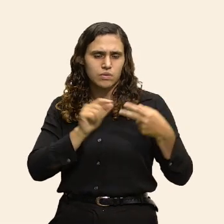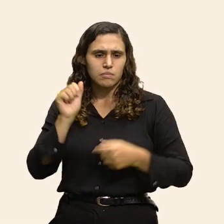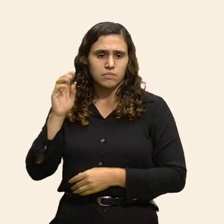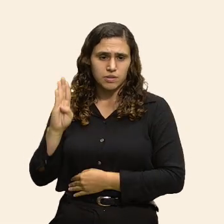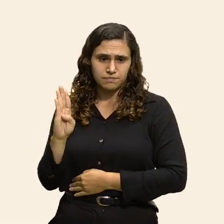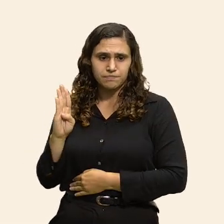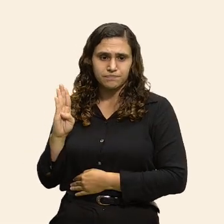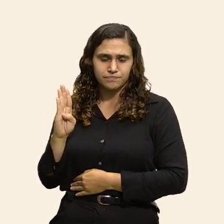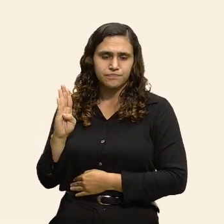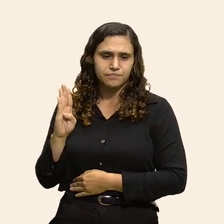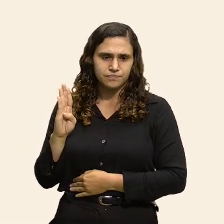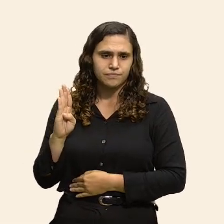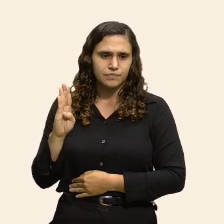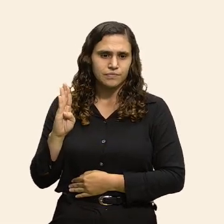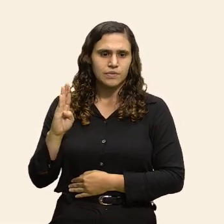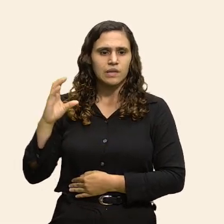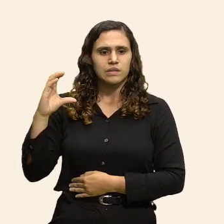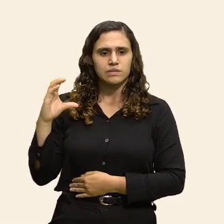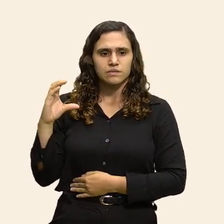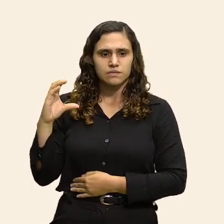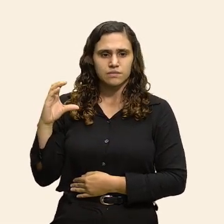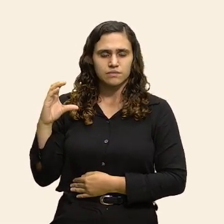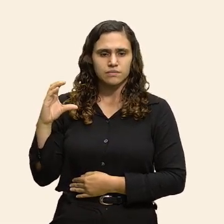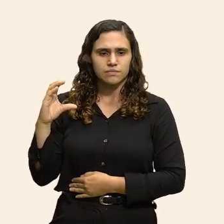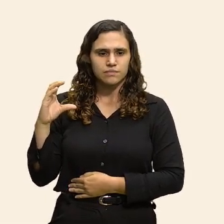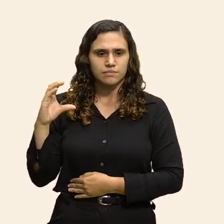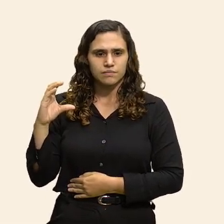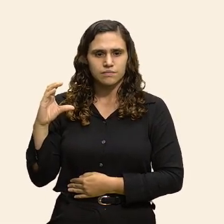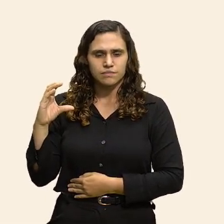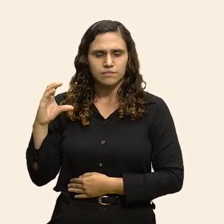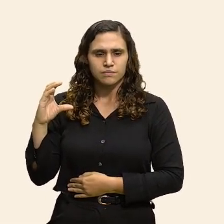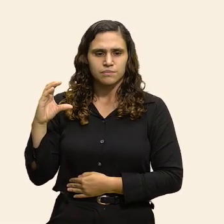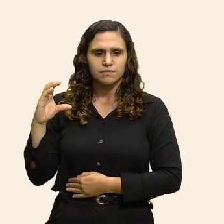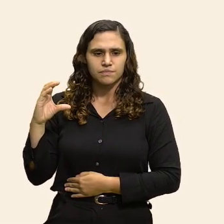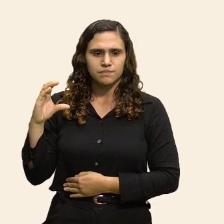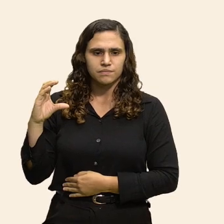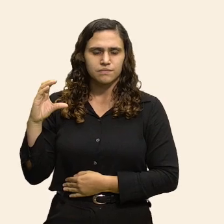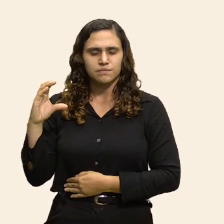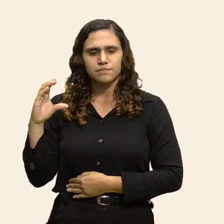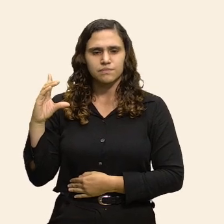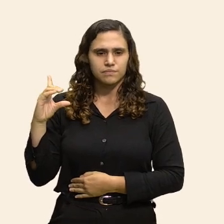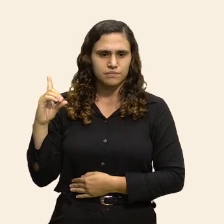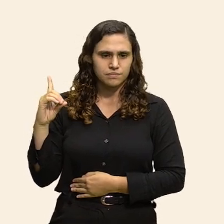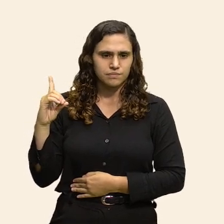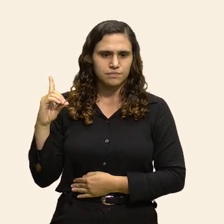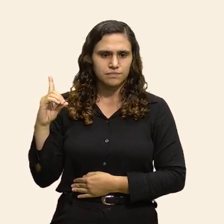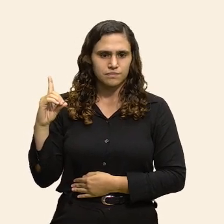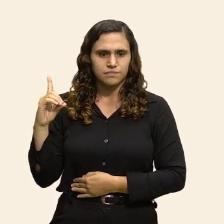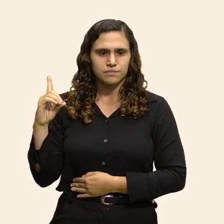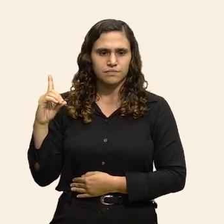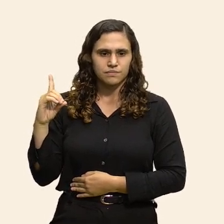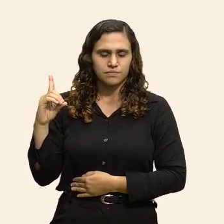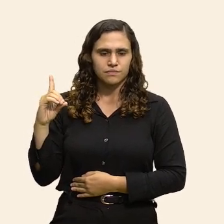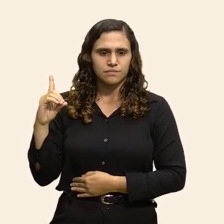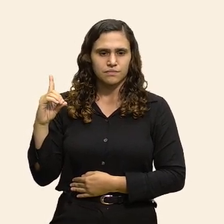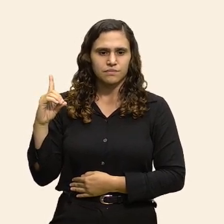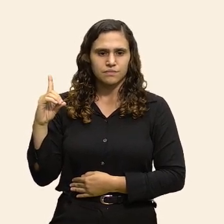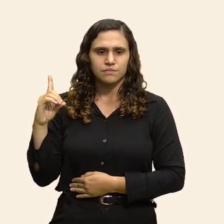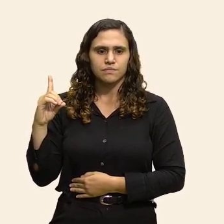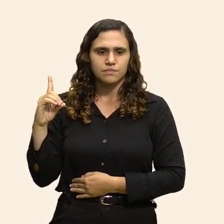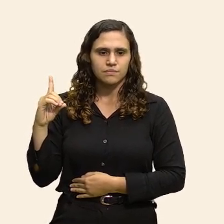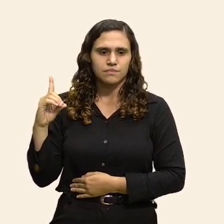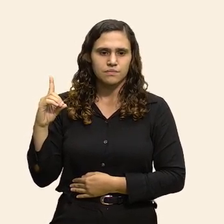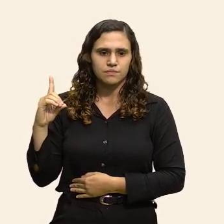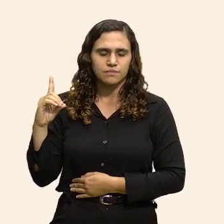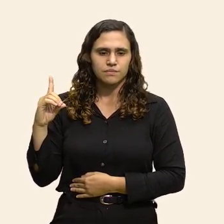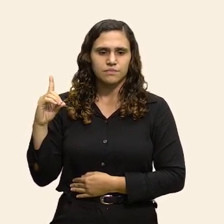Letra B, convecção, condução e radiação. Letra C, irradiação, condução e convecção. Letra D, irradiação, convecção